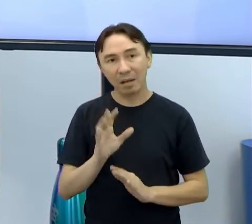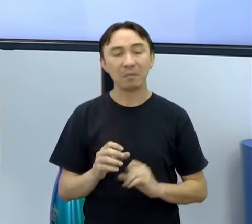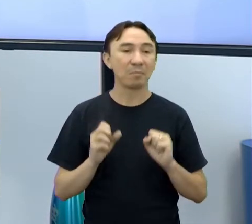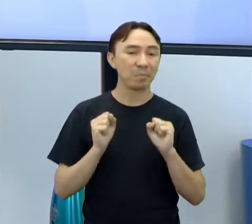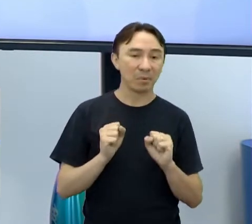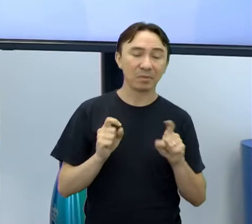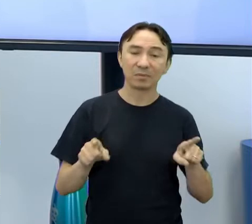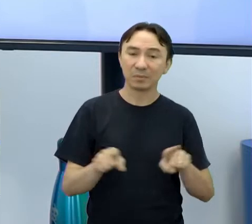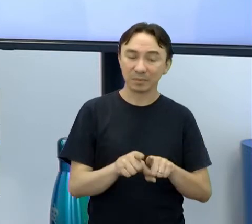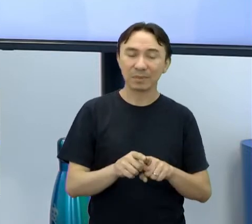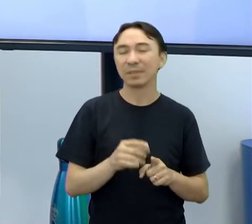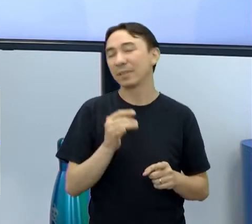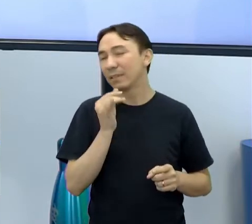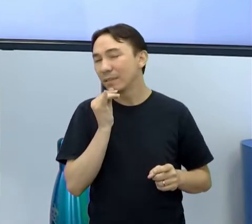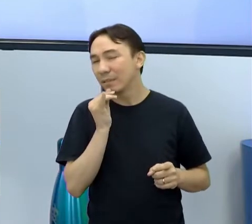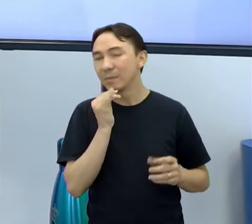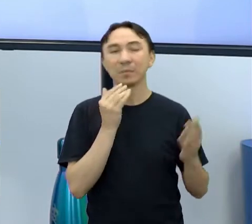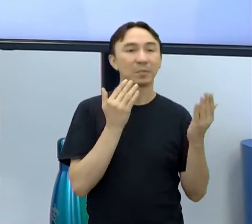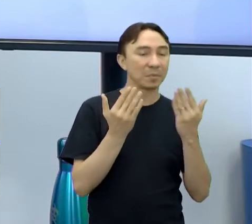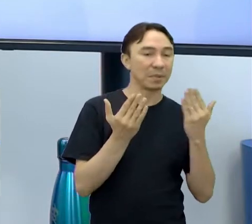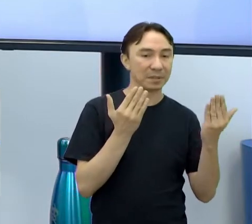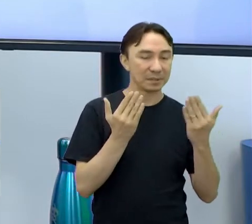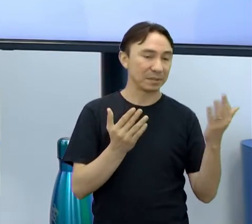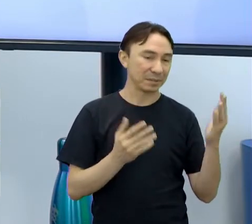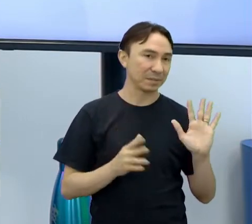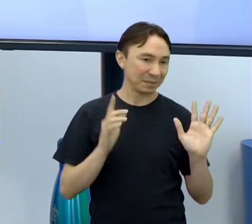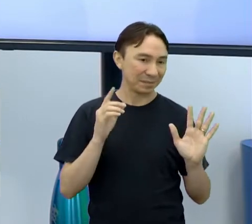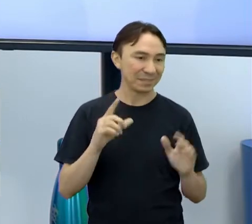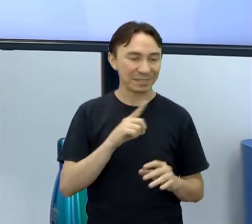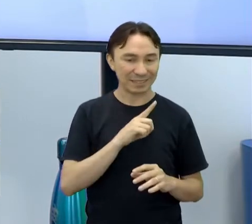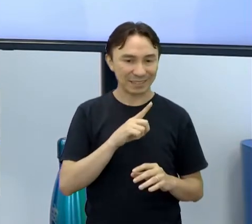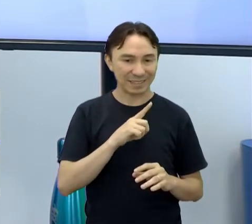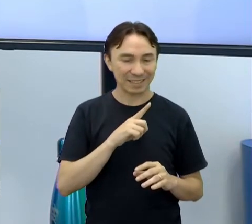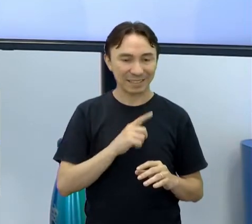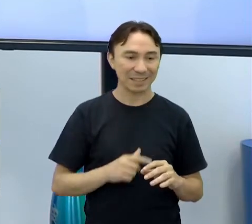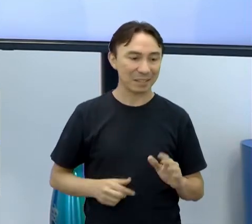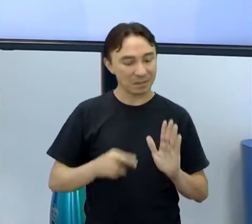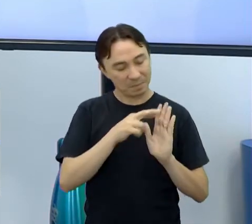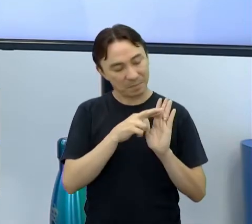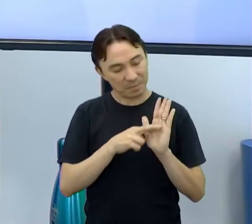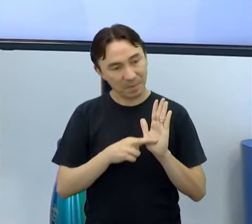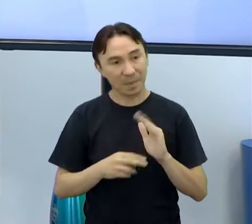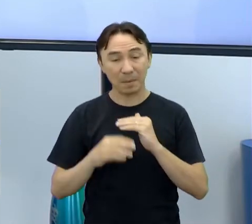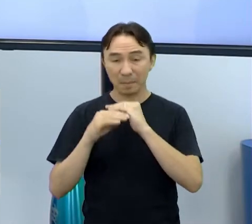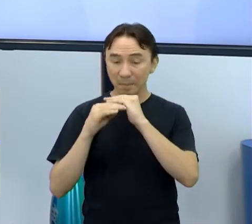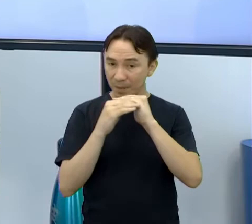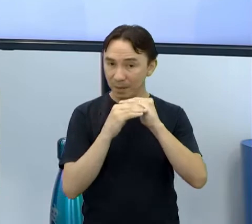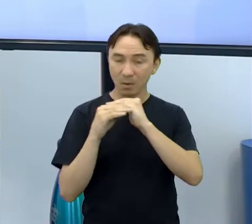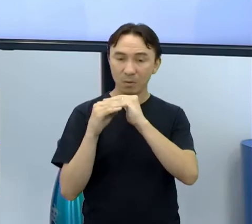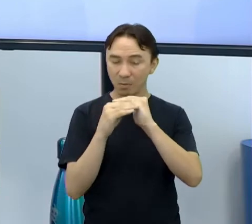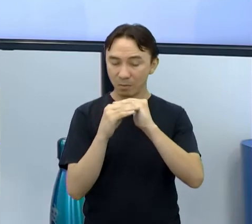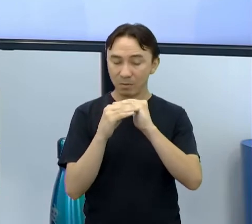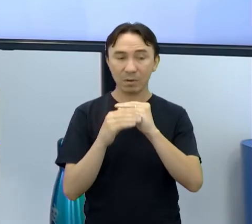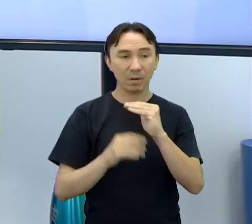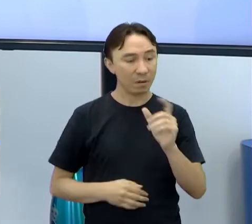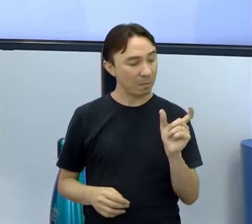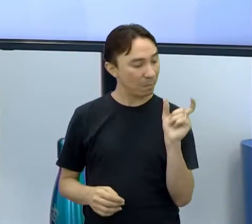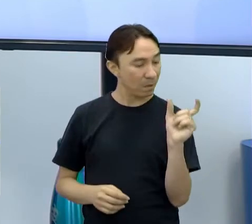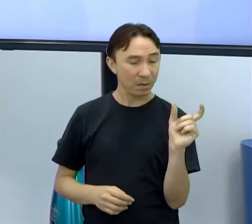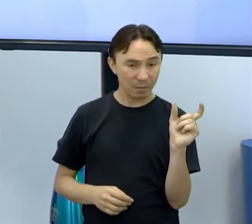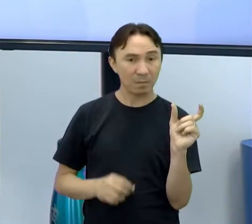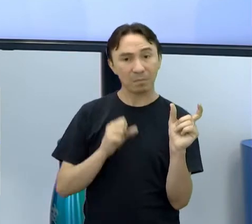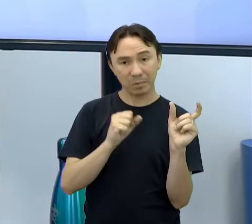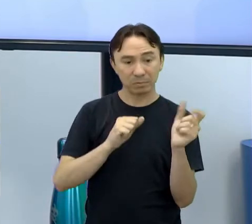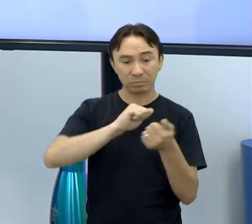Mas, fora ali daquele contexto padrão, normatizado, essa palavra aí vai sofrendo adaptações, ok?